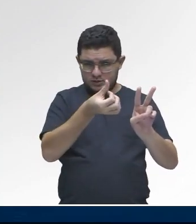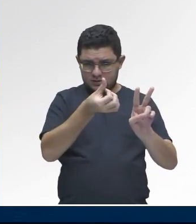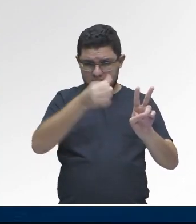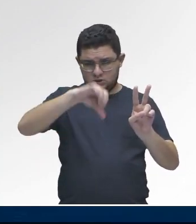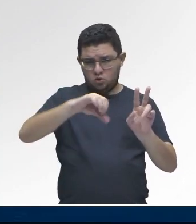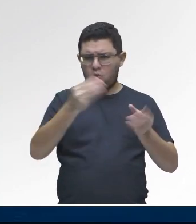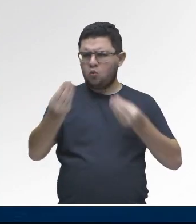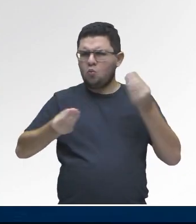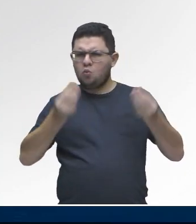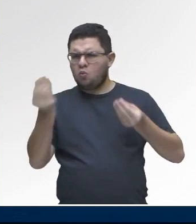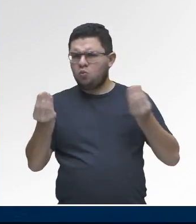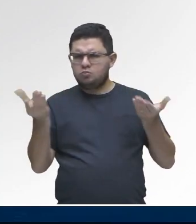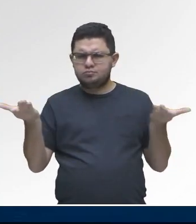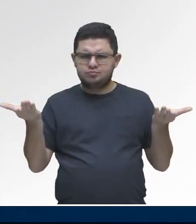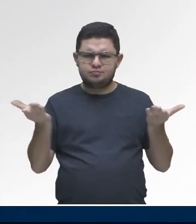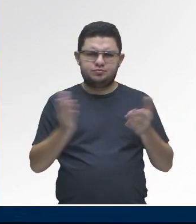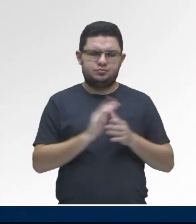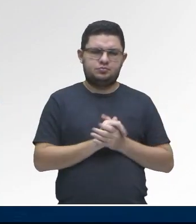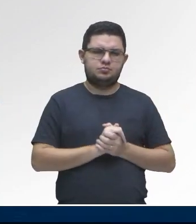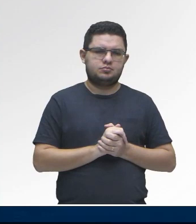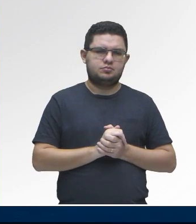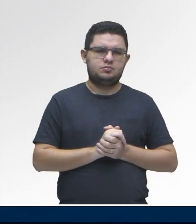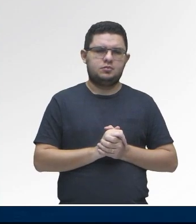1,69 é o quê?